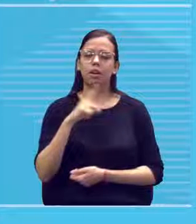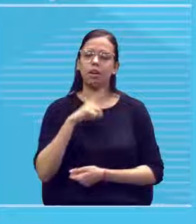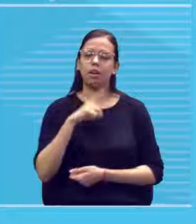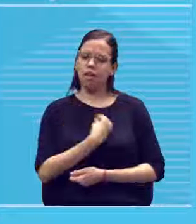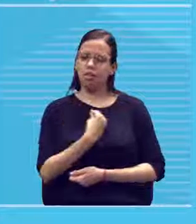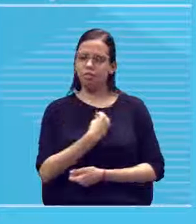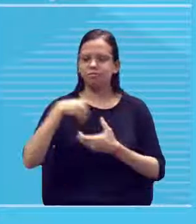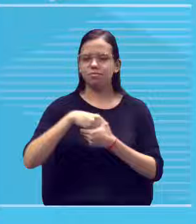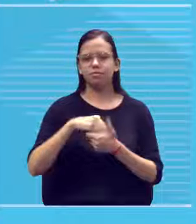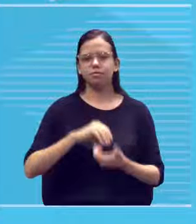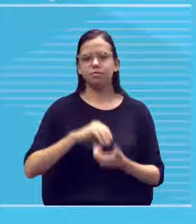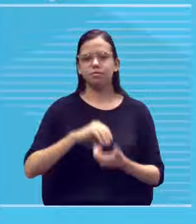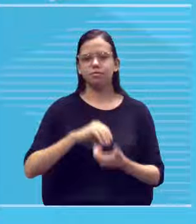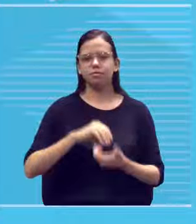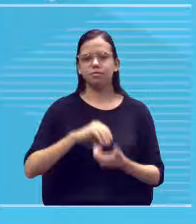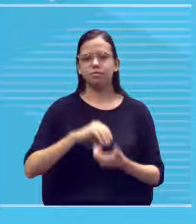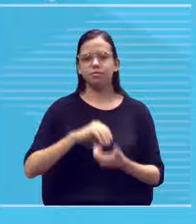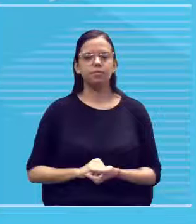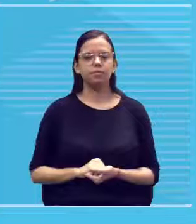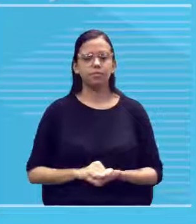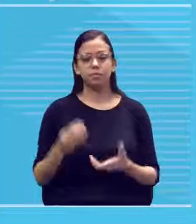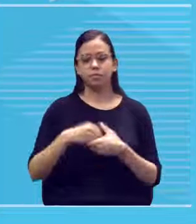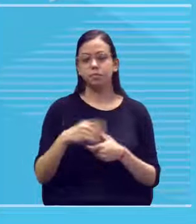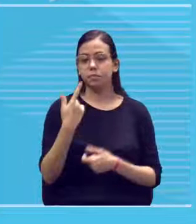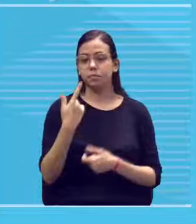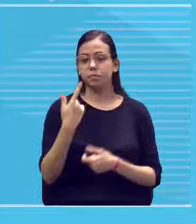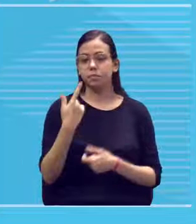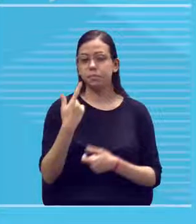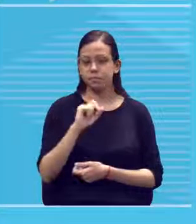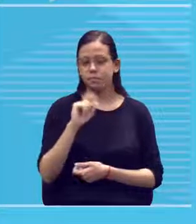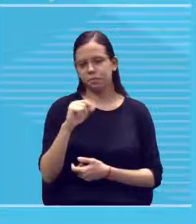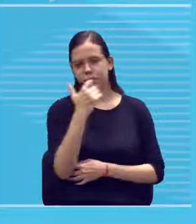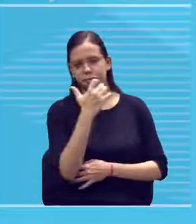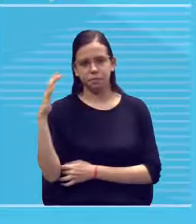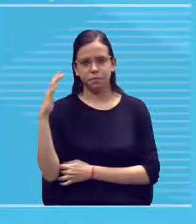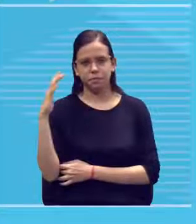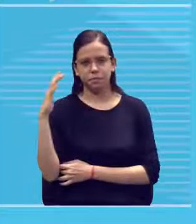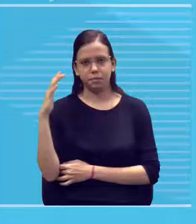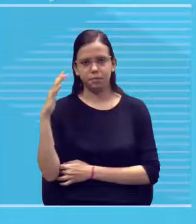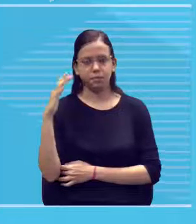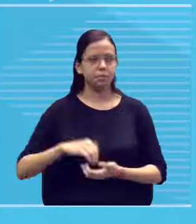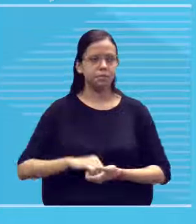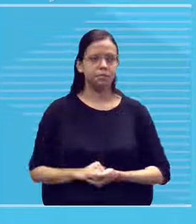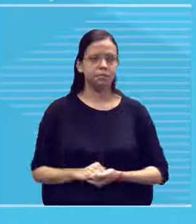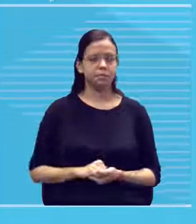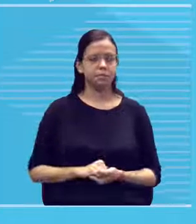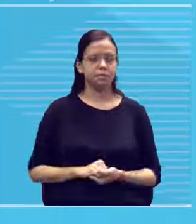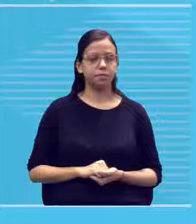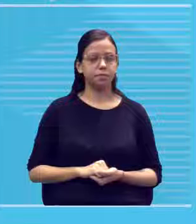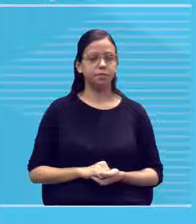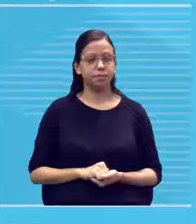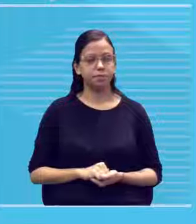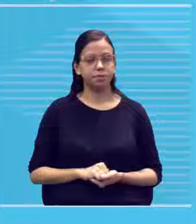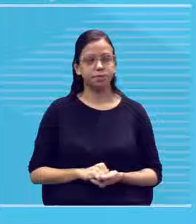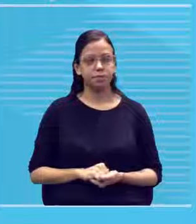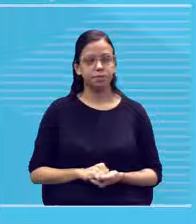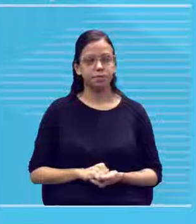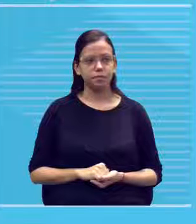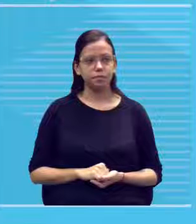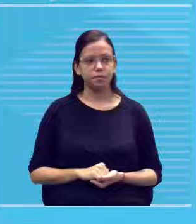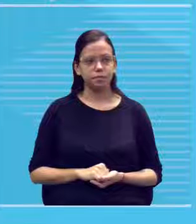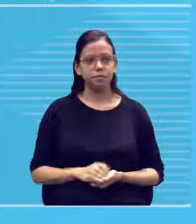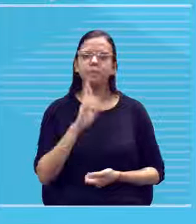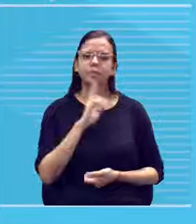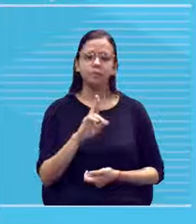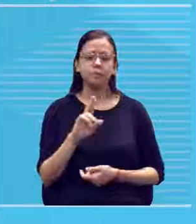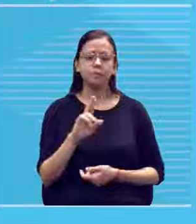dentro dela dela quem da Floresta a floresta a resposta é a letra H